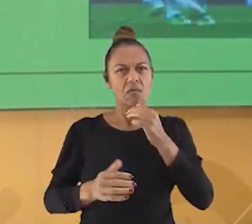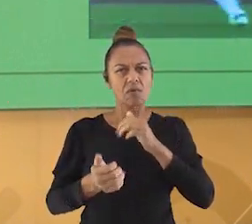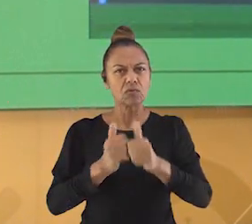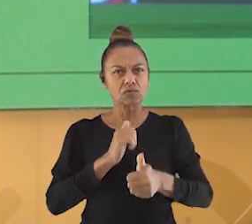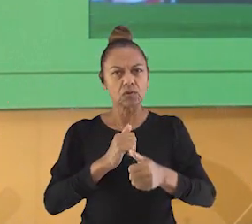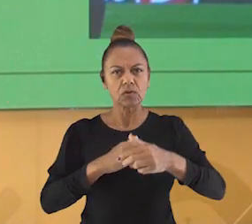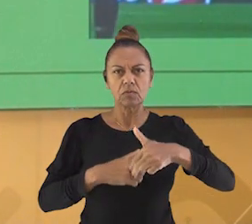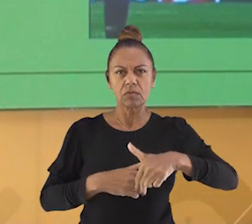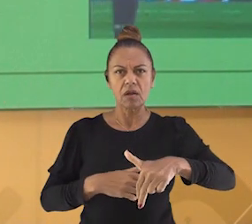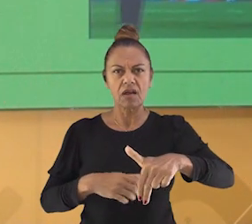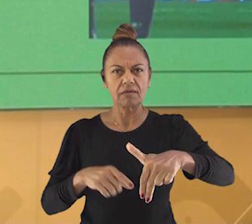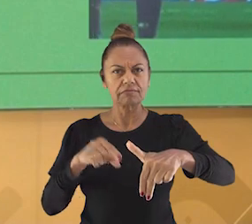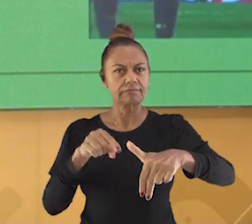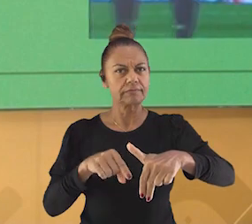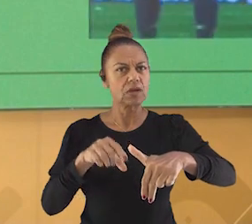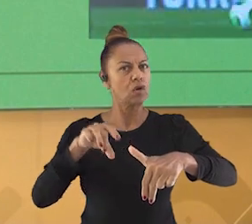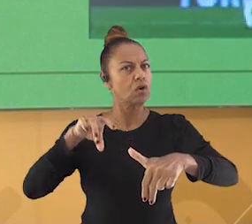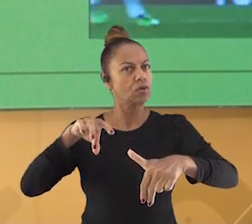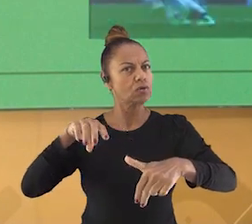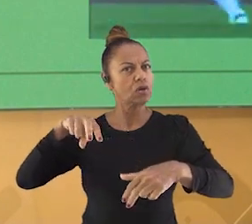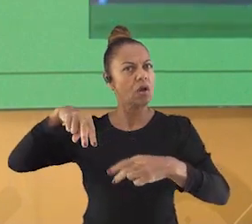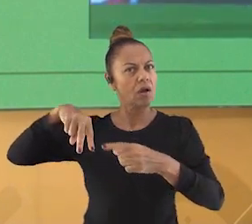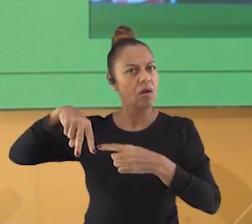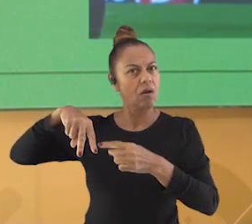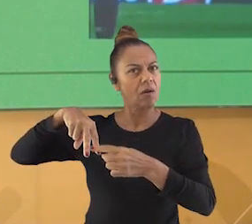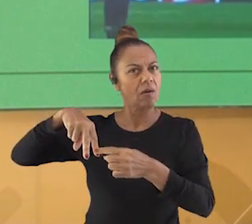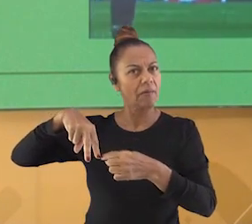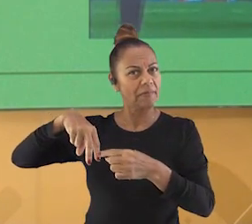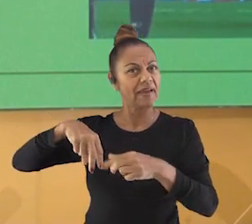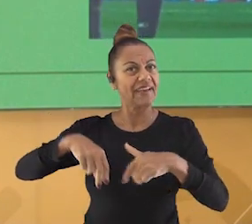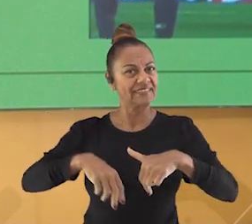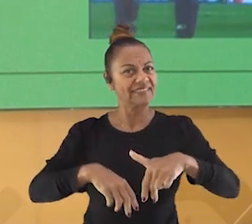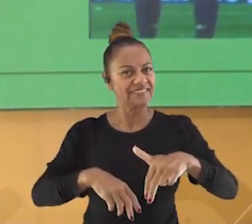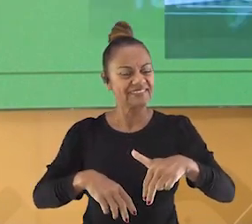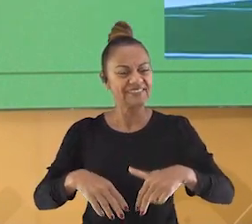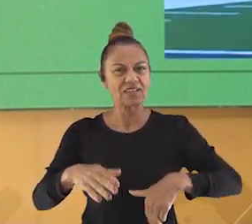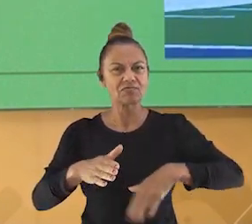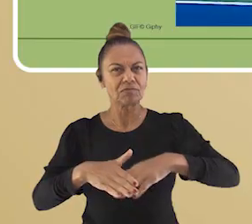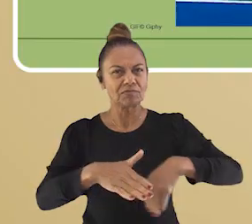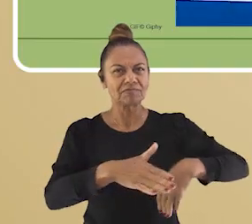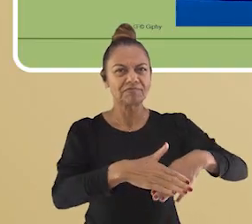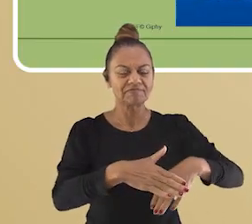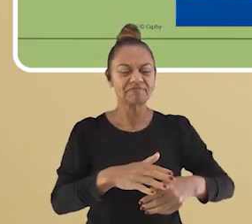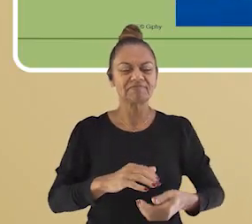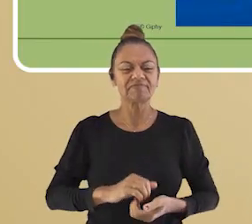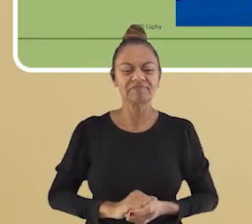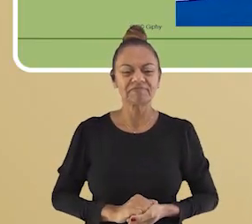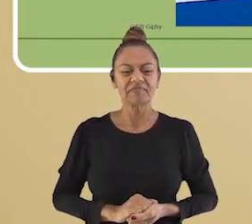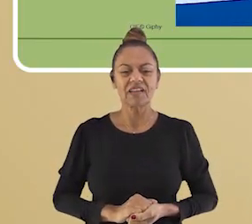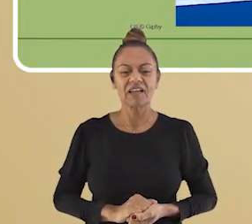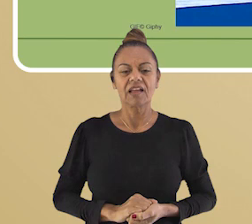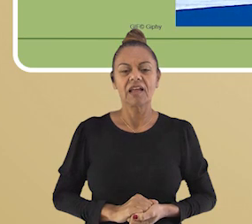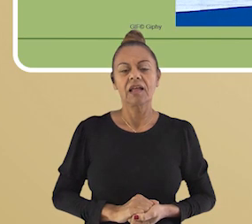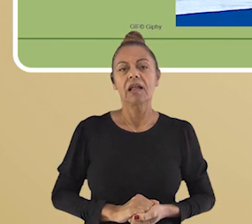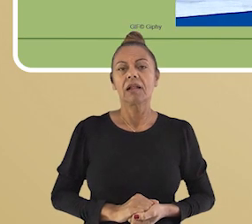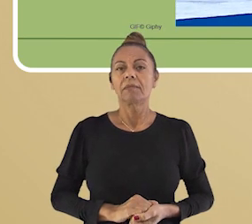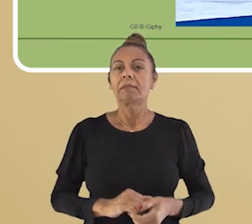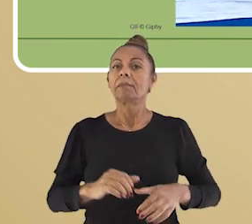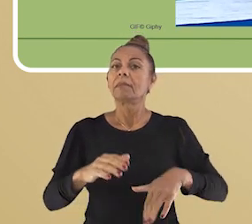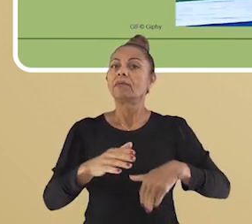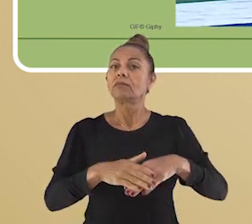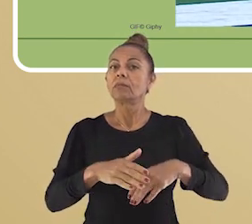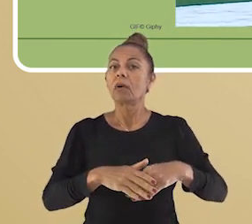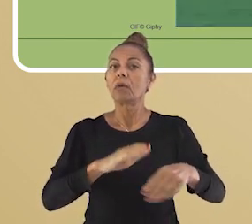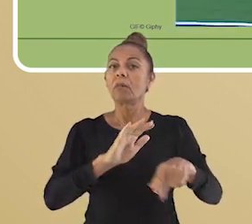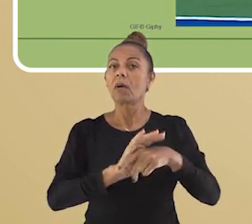pegar a bola e sair correndo com ela pelo campo, ele vai estar quebrando as regras. Diferente do futebol que nós